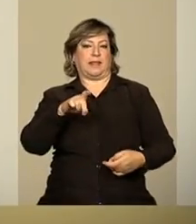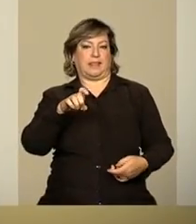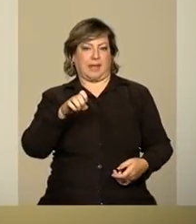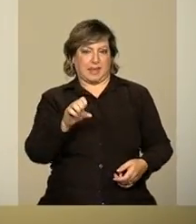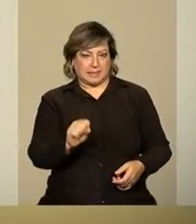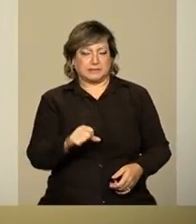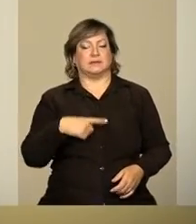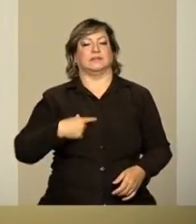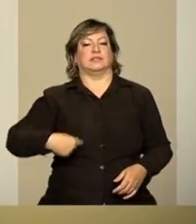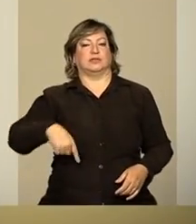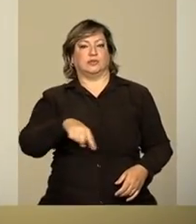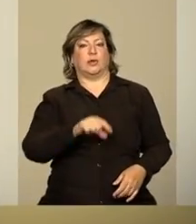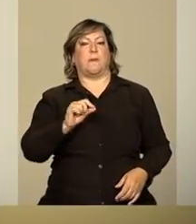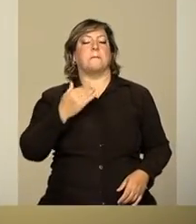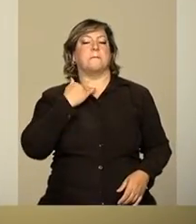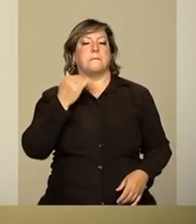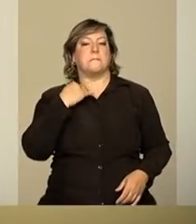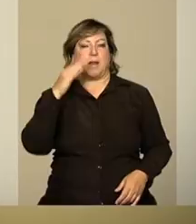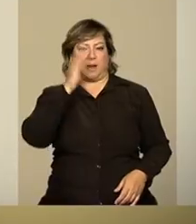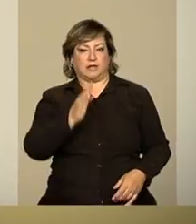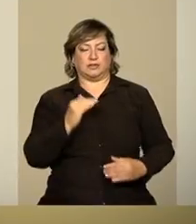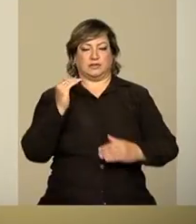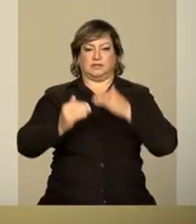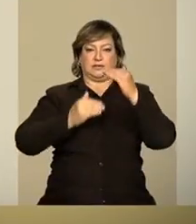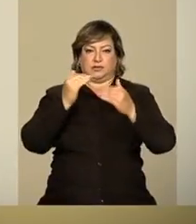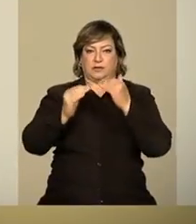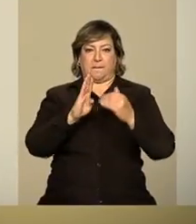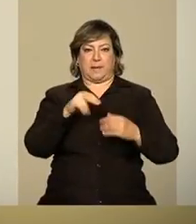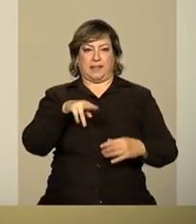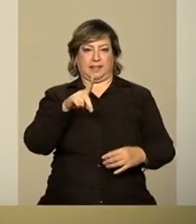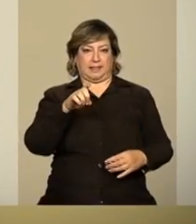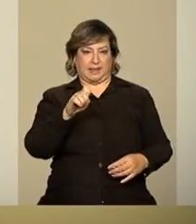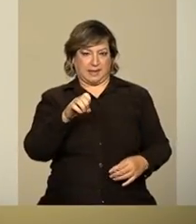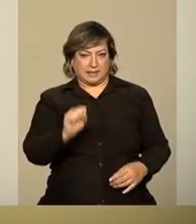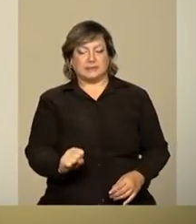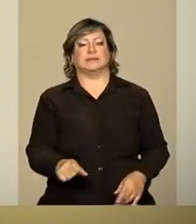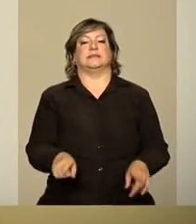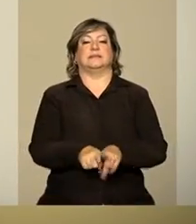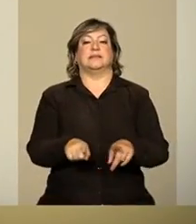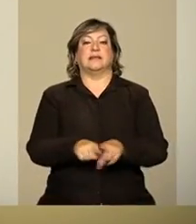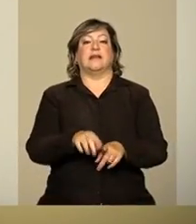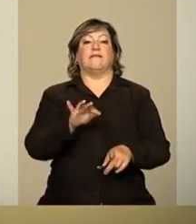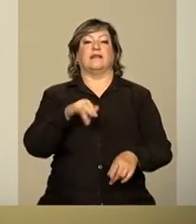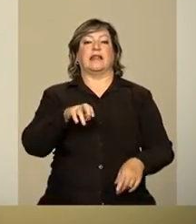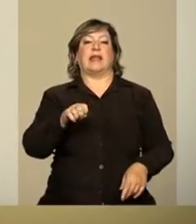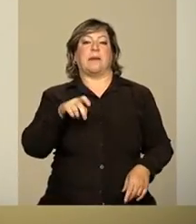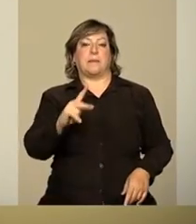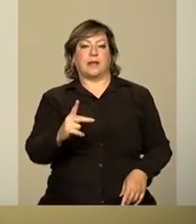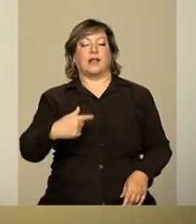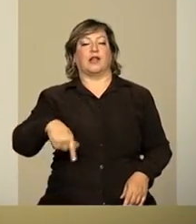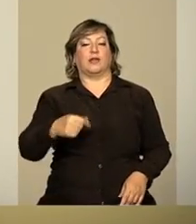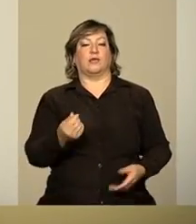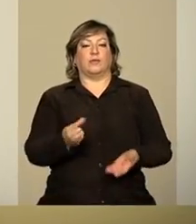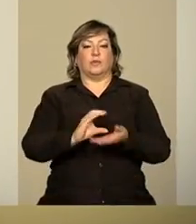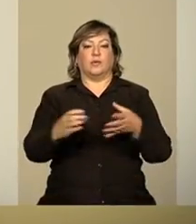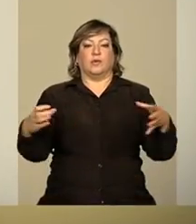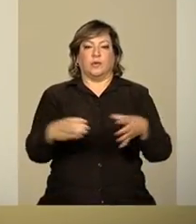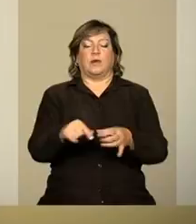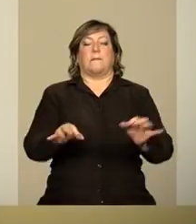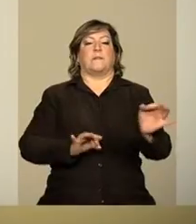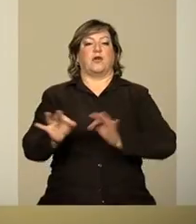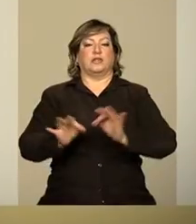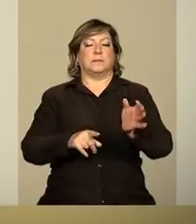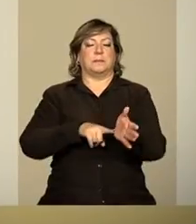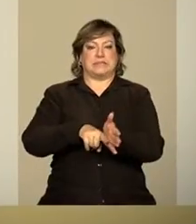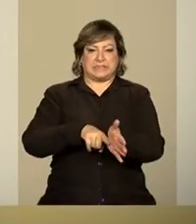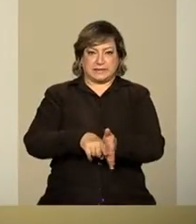BNDS o nosso Banco Nacional de desenvolvimento econômico e social e da finep a nossa financiadora de projetos